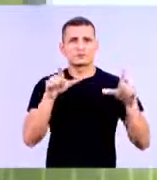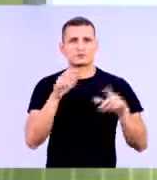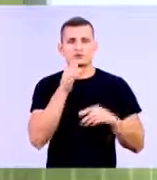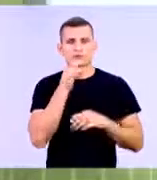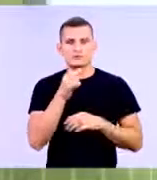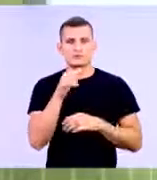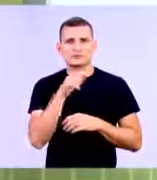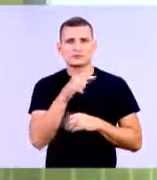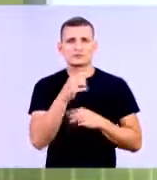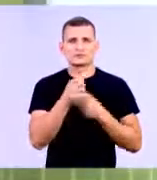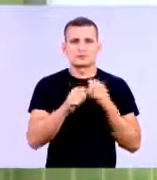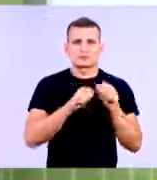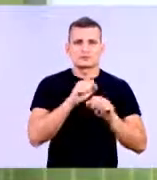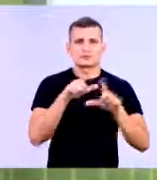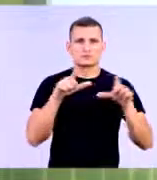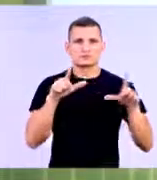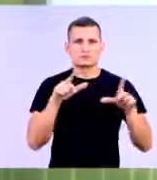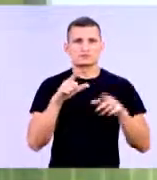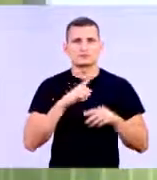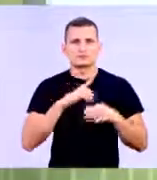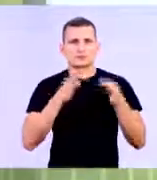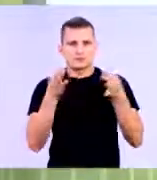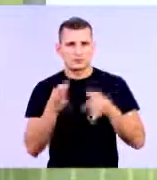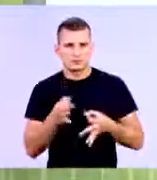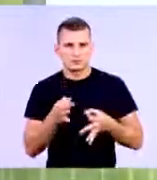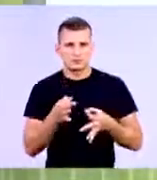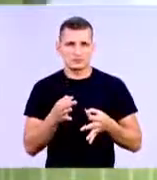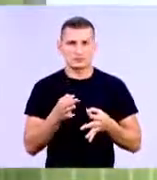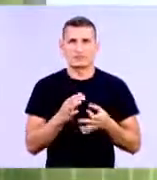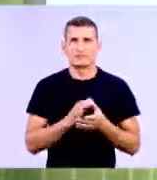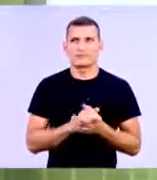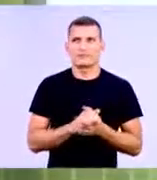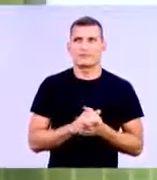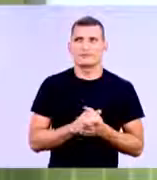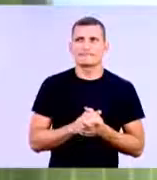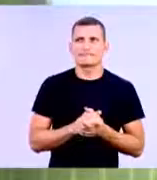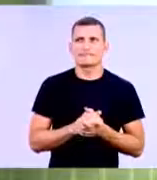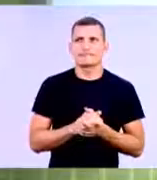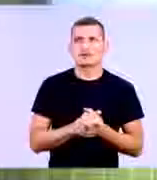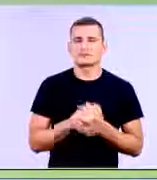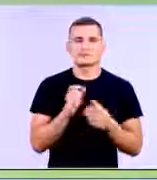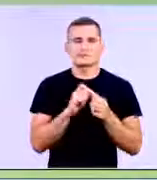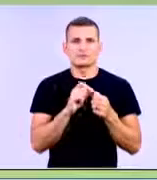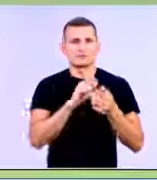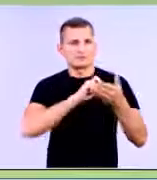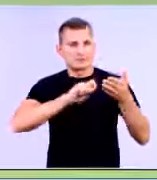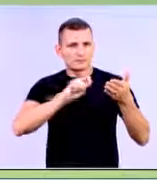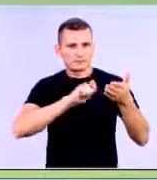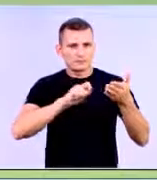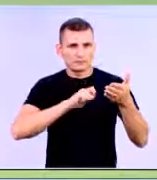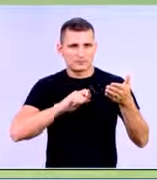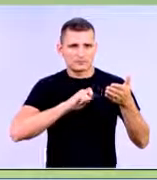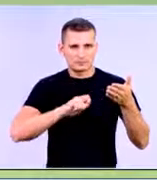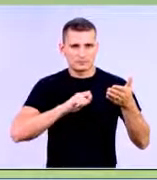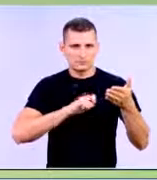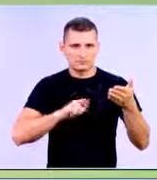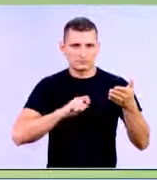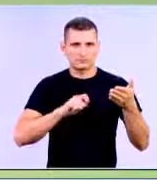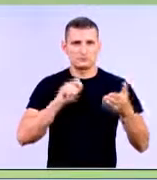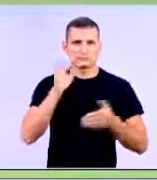a forma que está sendo executada está correta. E daí, claro, né, fazer um levantamento de